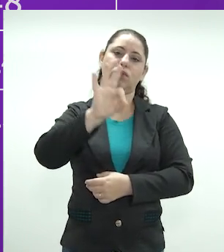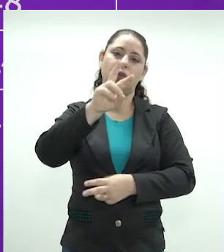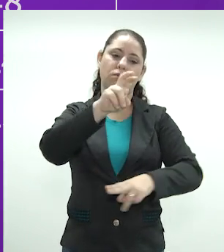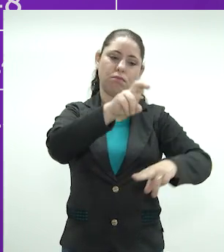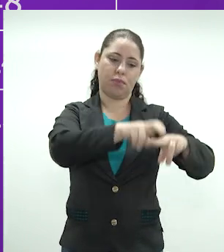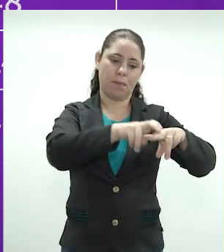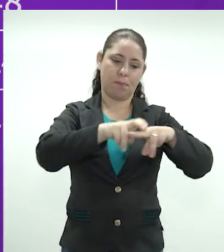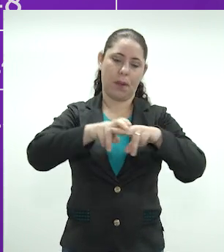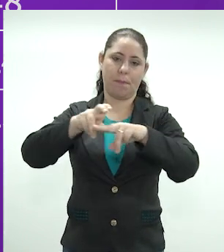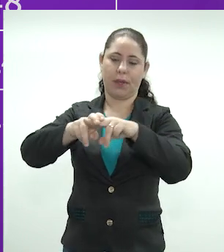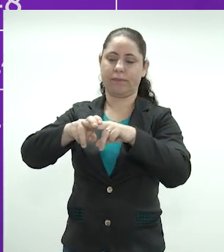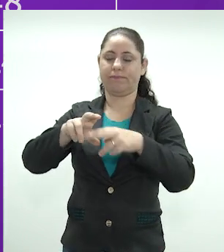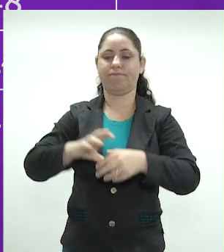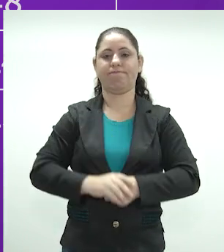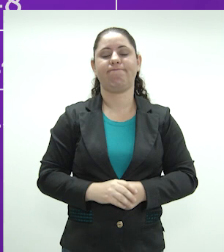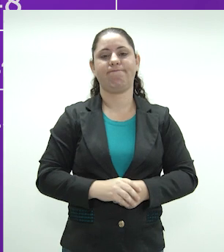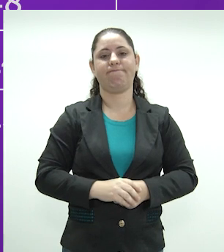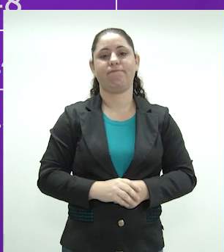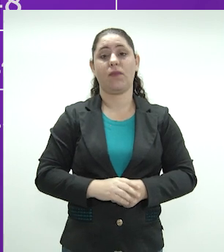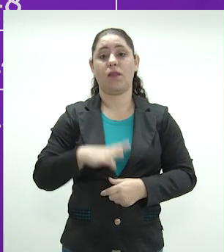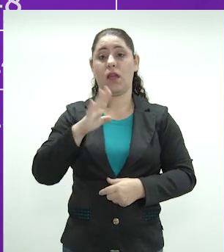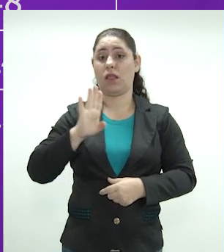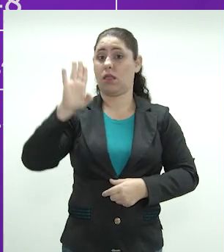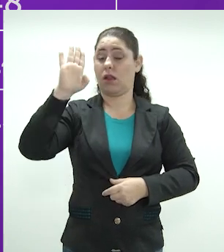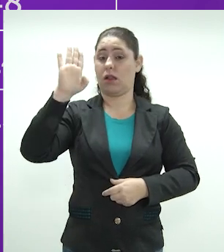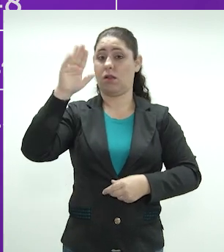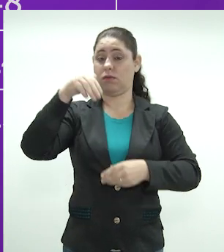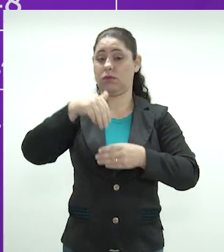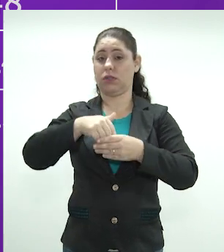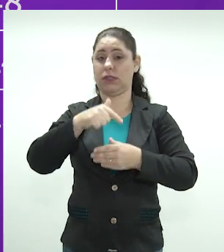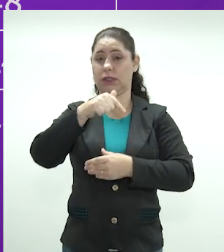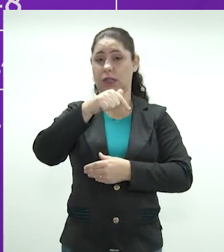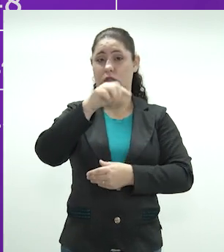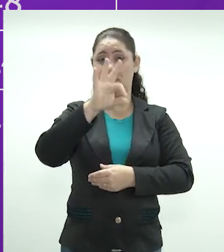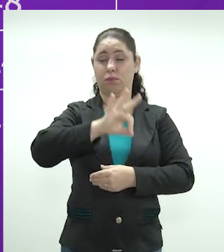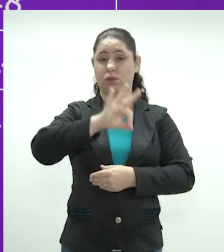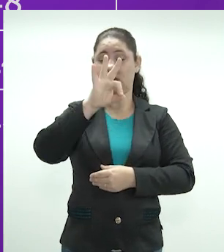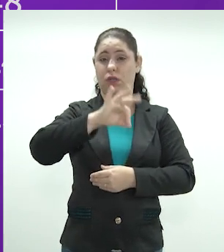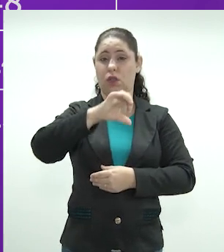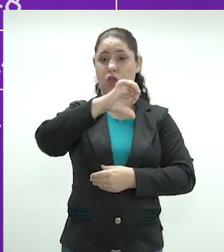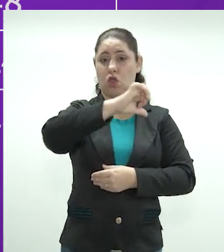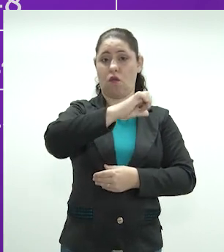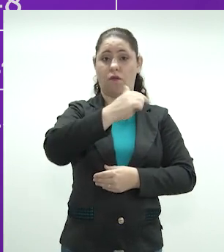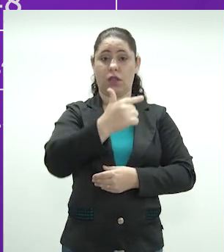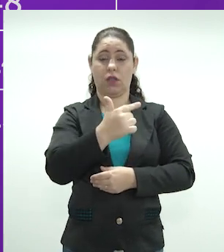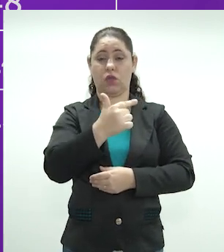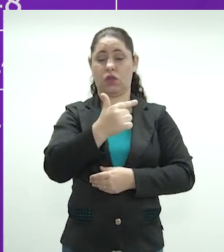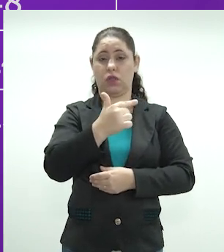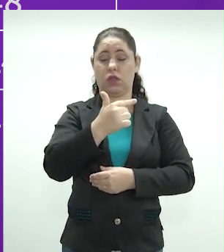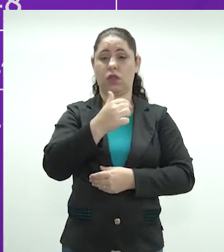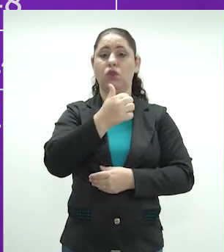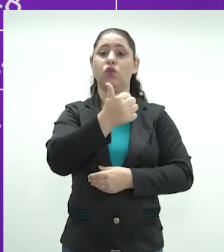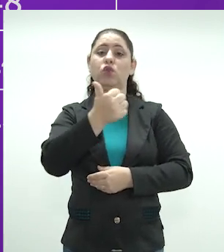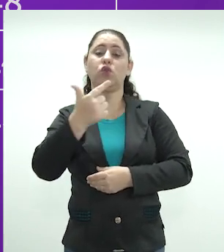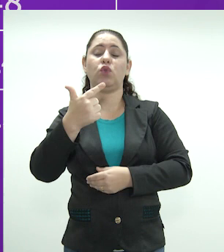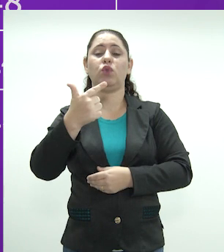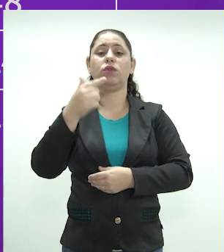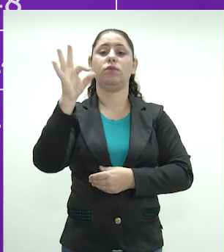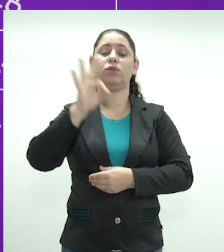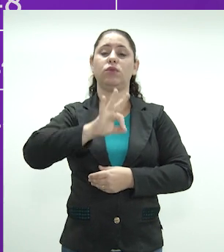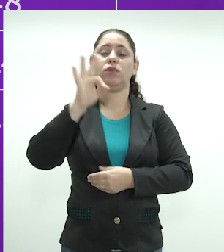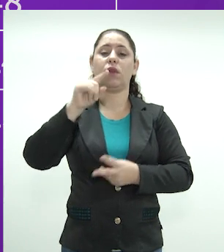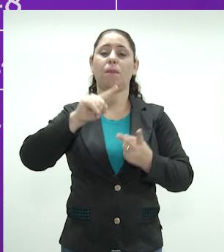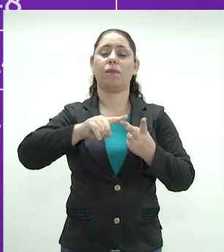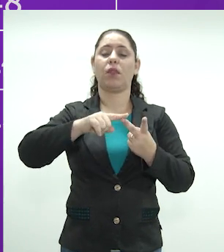das cadeiras da época. Nos pleitos seguintes, 7% em 92,